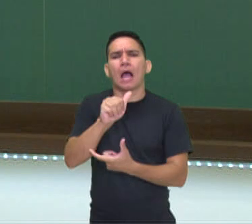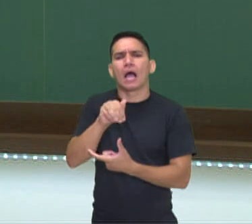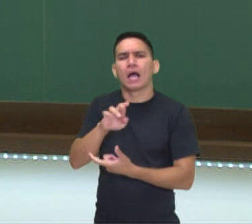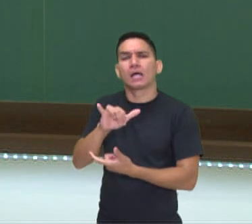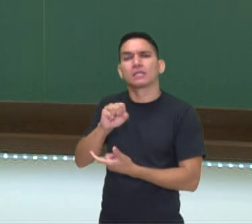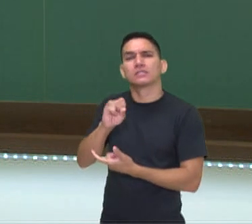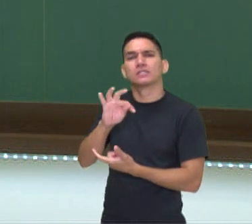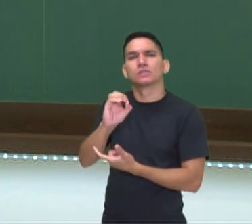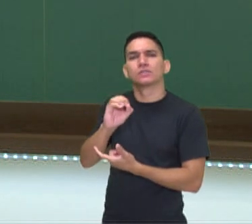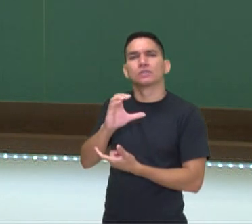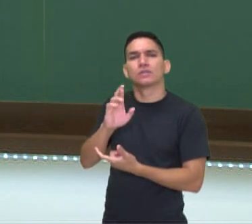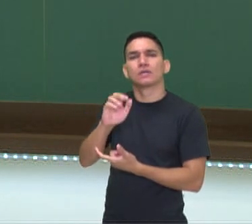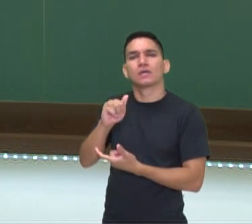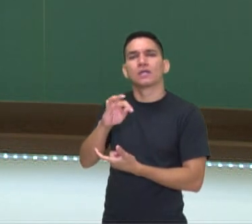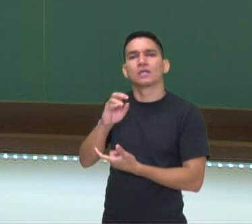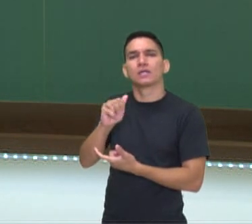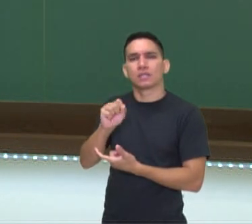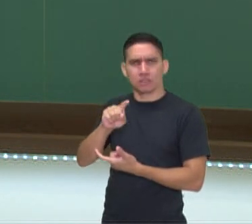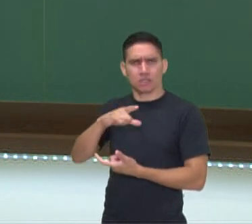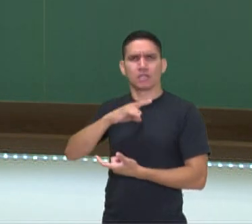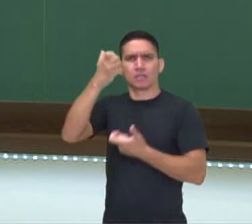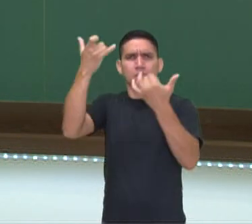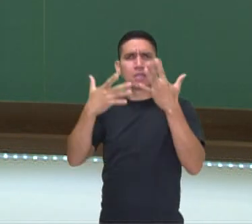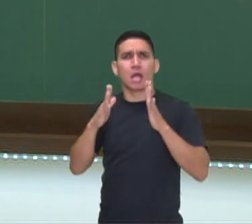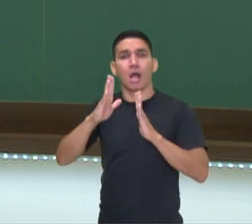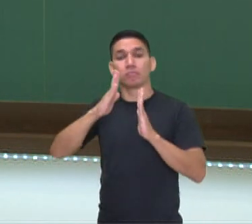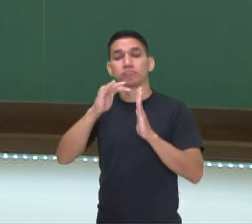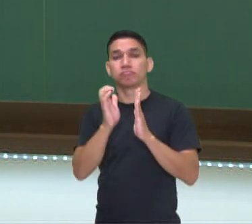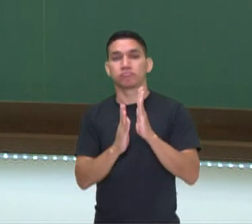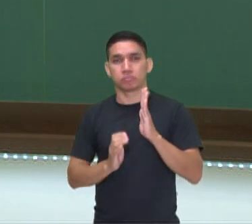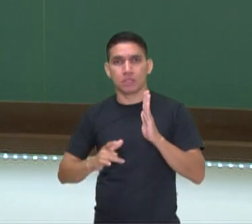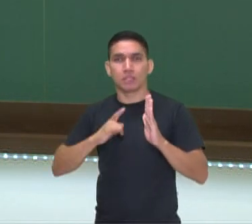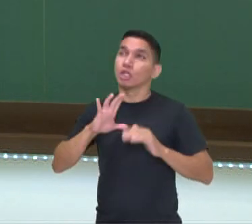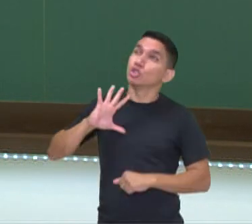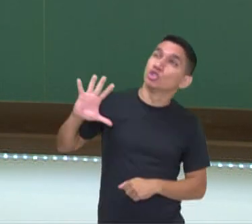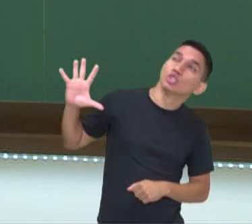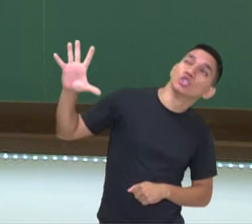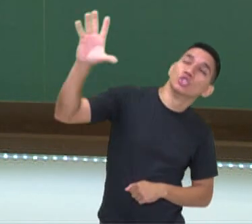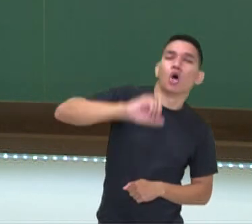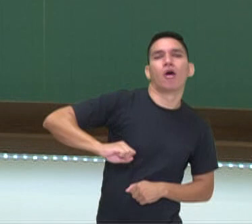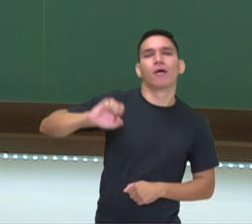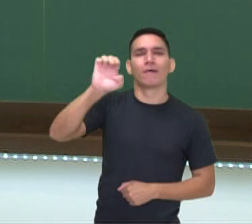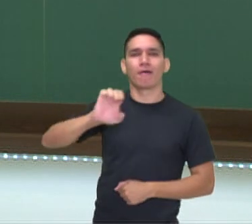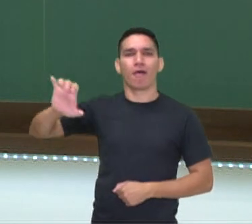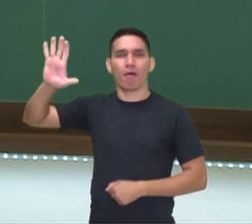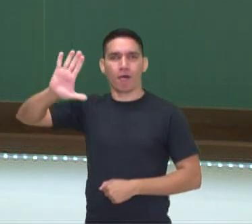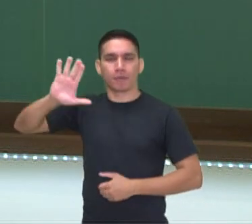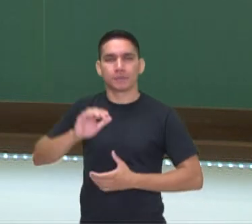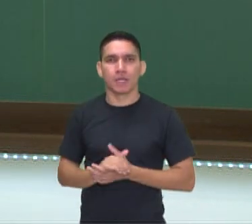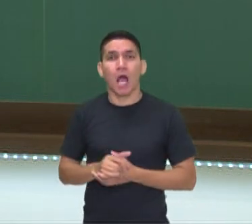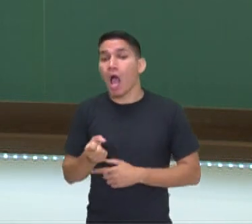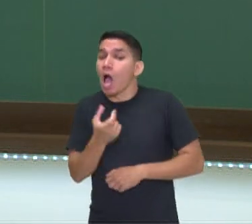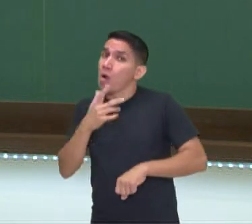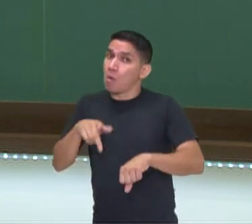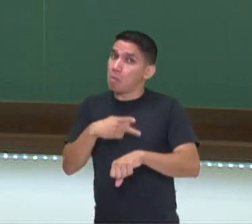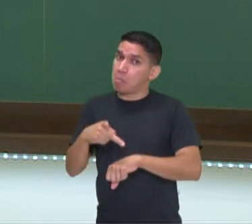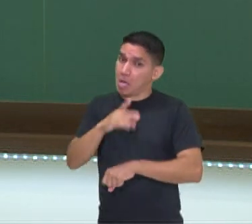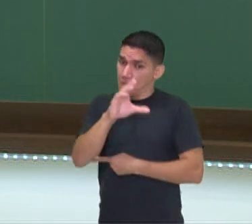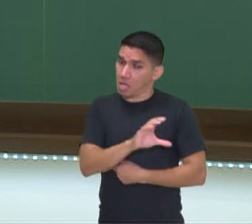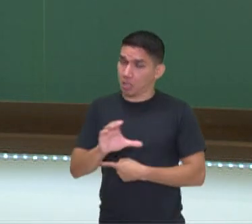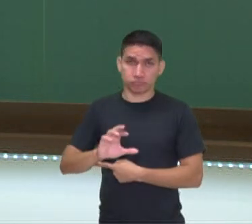pessoal? A gente está falando do Barroco, ele pegou toda a Europa, né? E tinha países que eles não eram